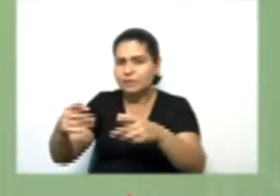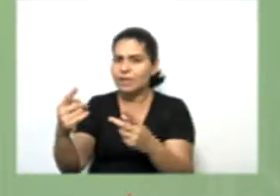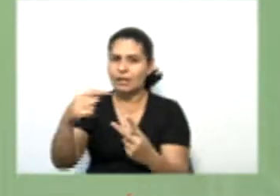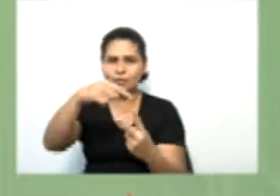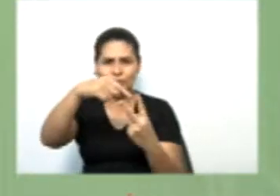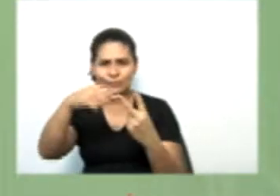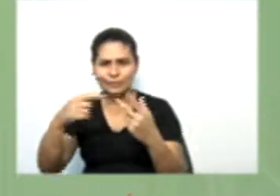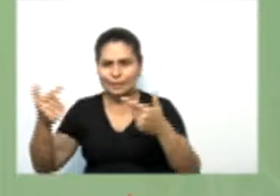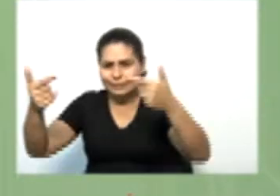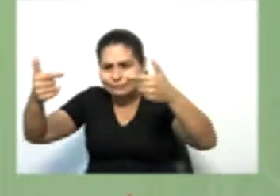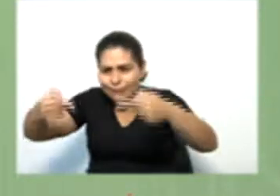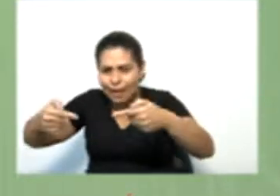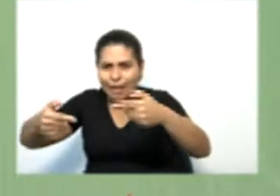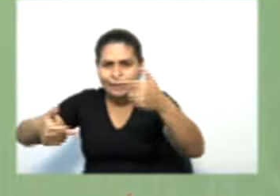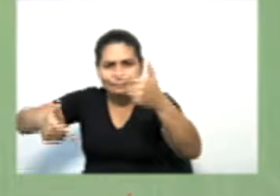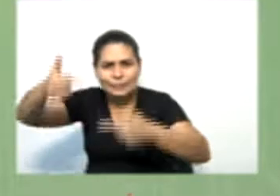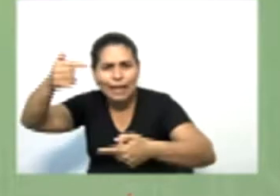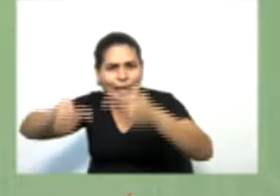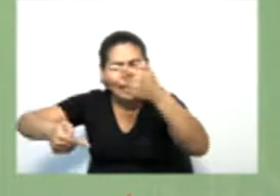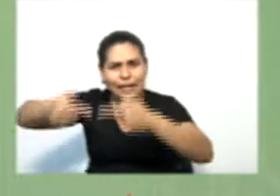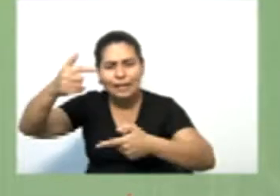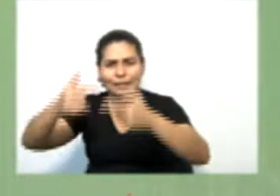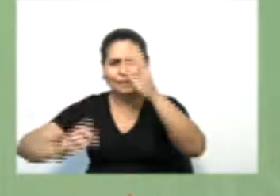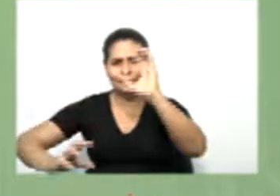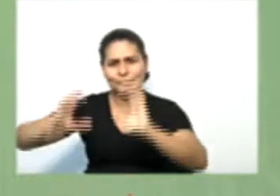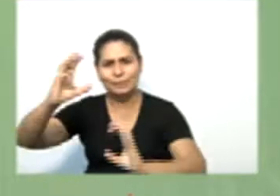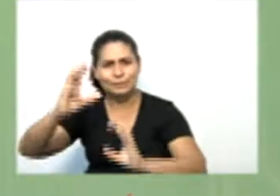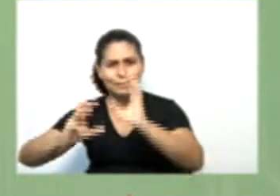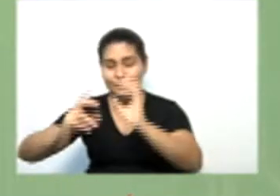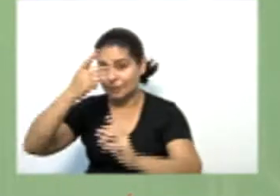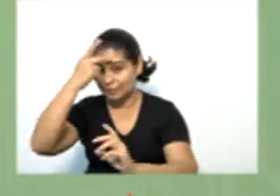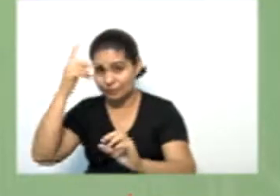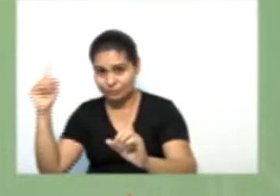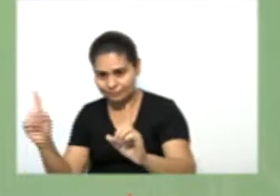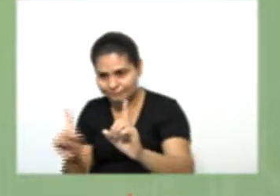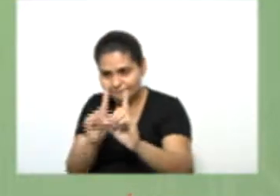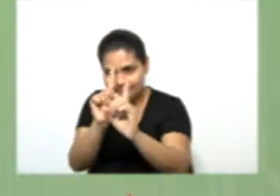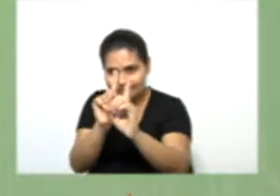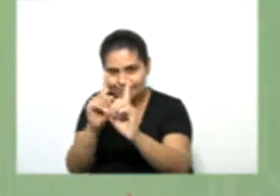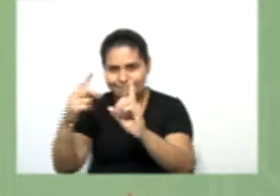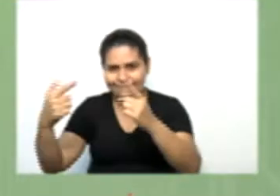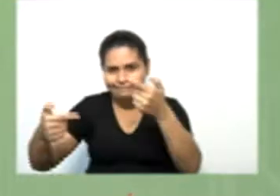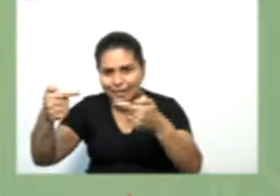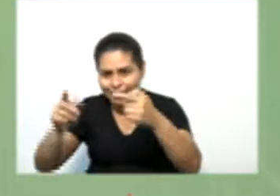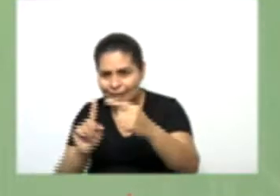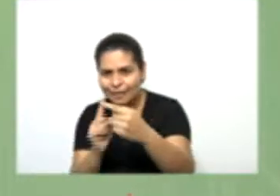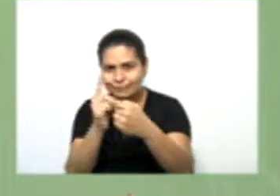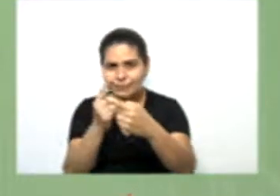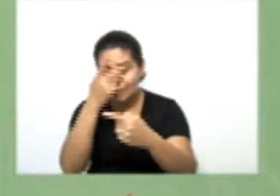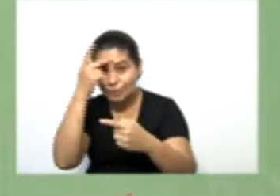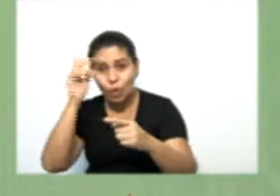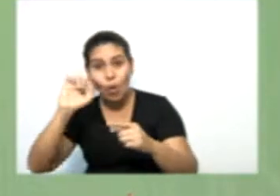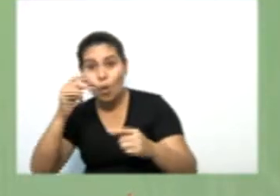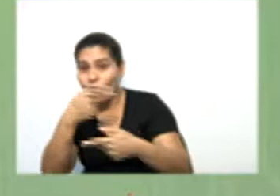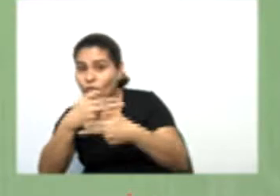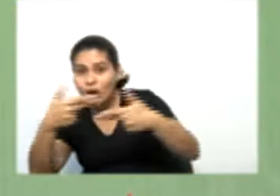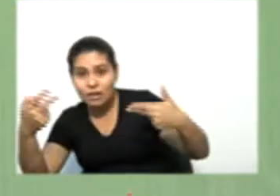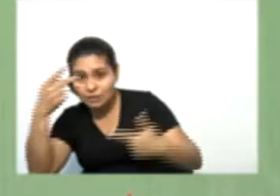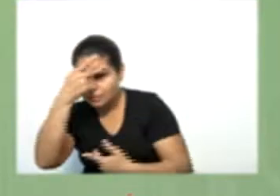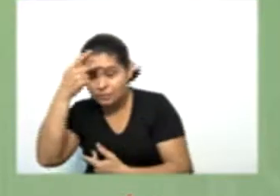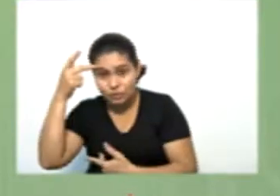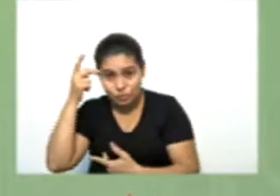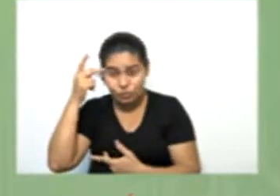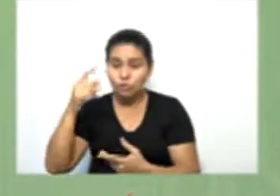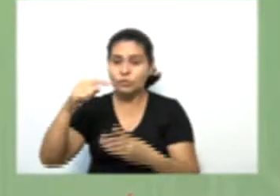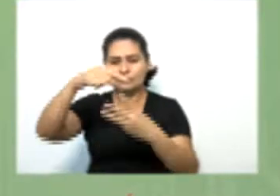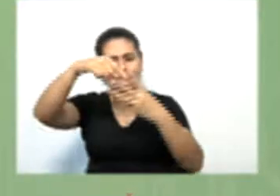partes se enfrentam, não é? O procedimento é controlado por terceiros, não é? Ou uma arbitragem mista. Um terceiro é que